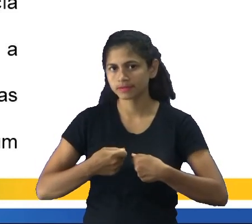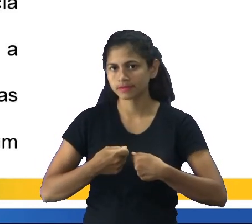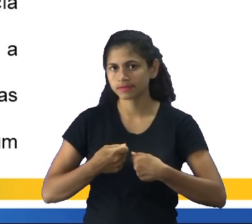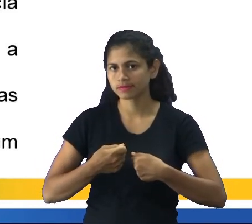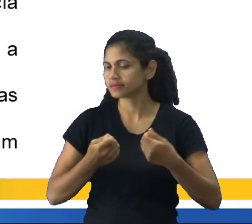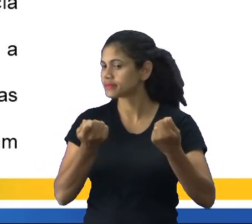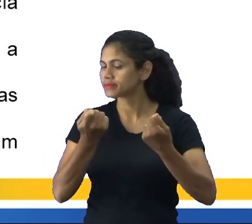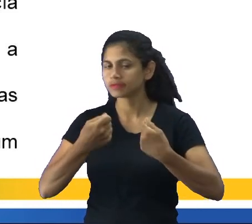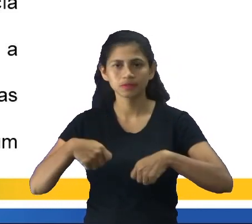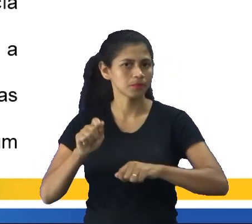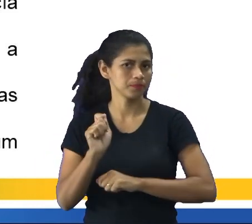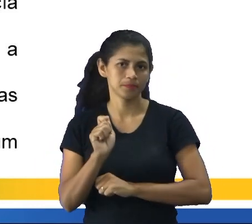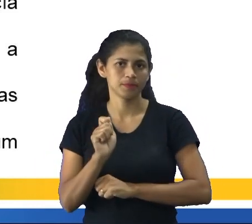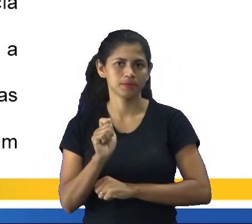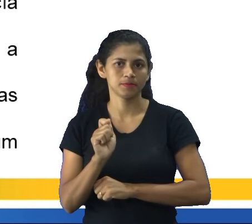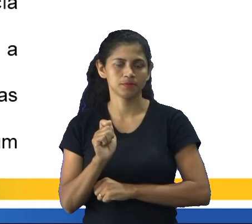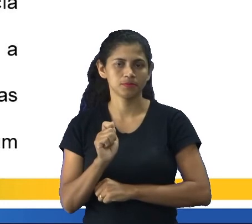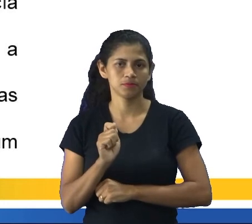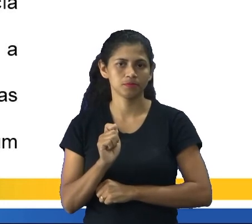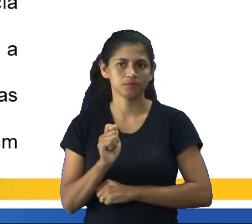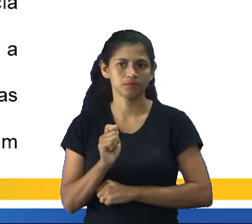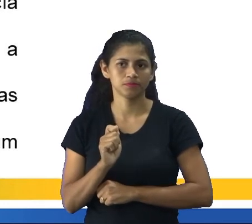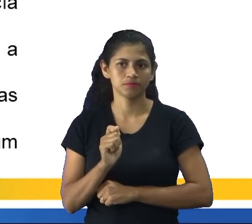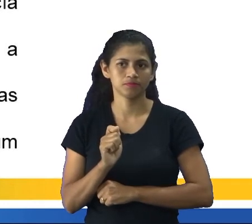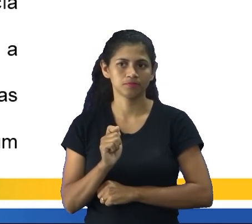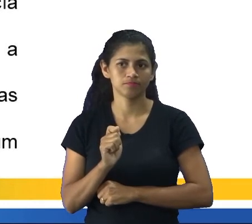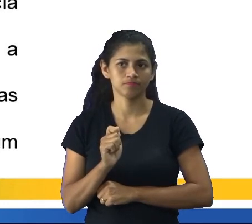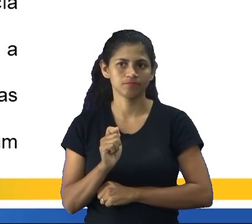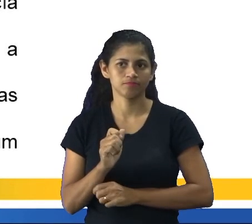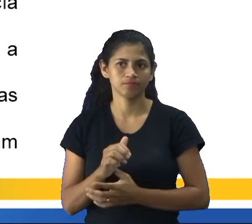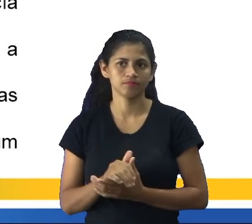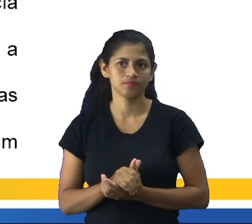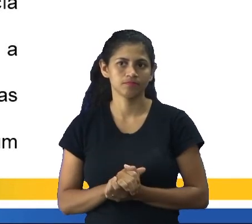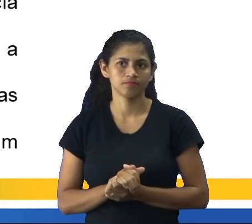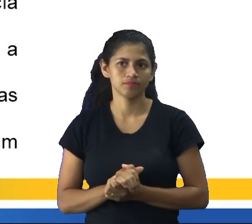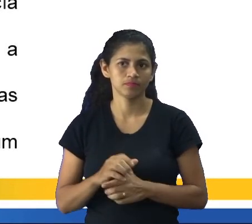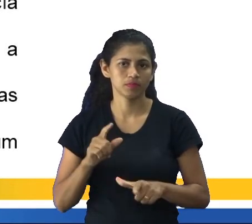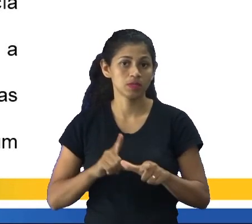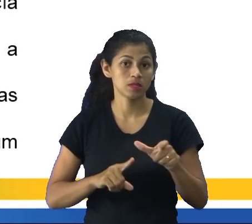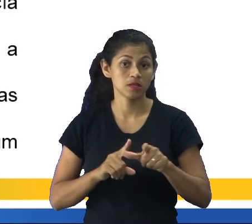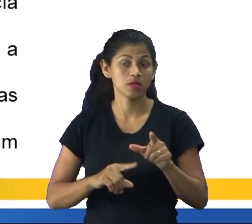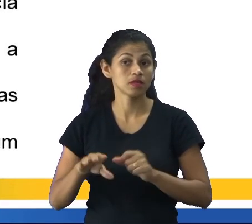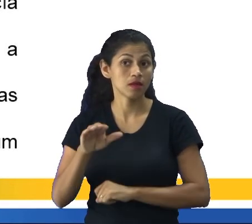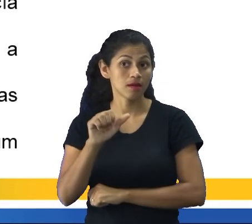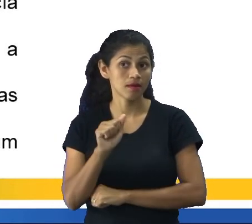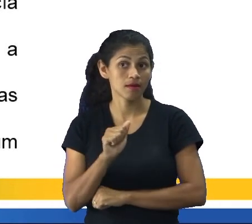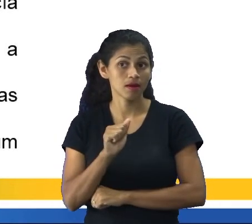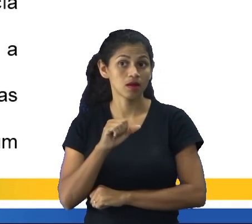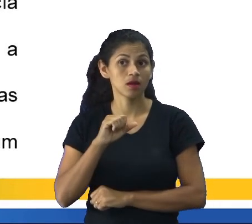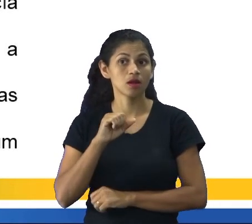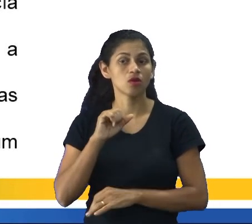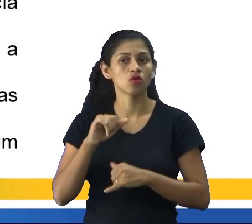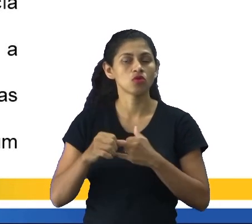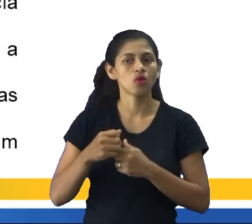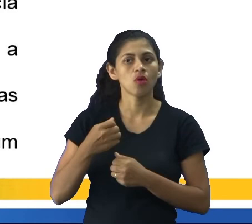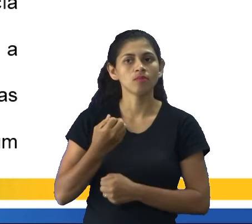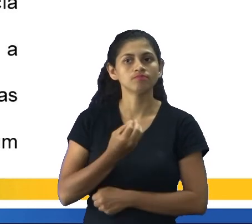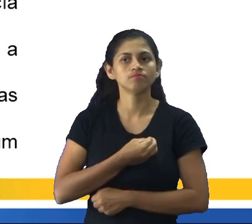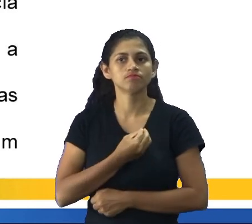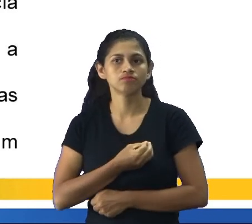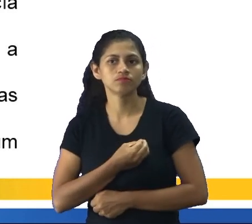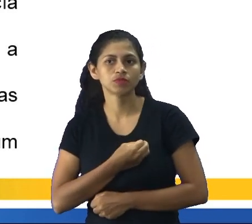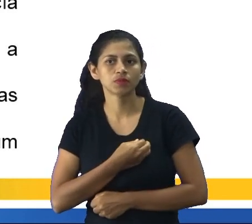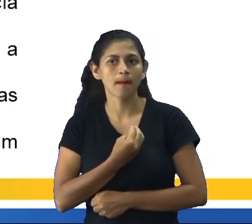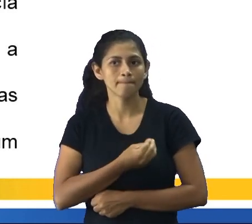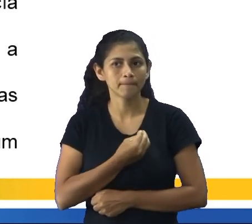ter que aprender uma coisa. Eu só quero reproduzir. Então não necessariamente eu tenho que aprender sempre. Alternativa correta, A. O jogo possibilita a participação de crianças